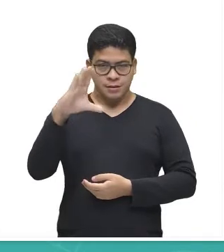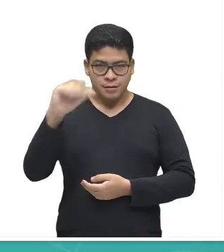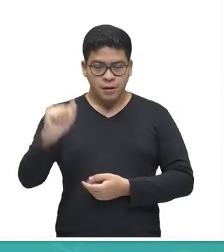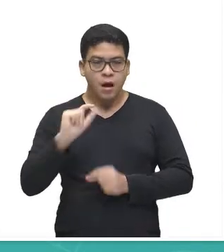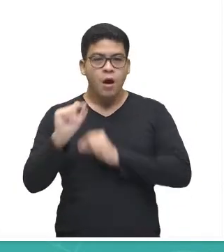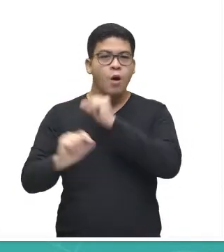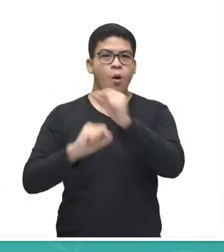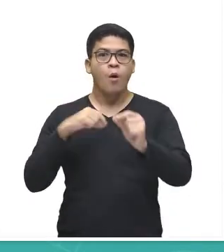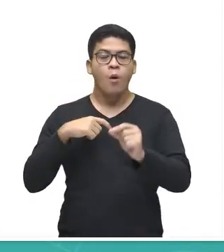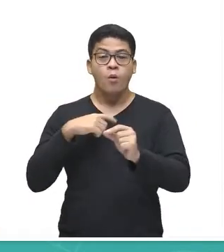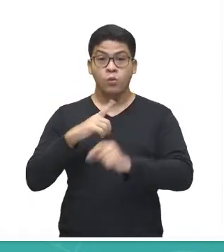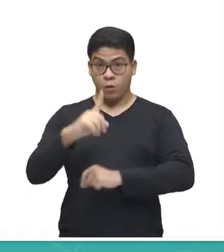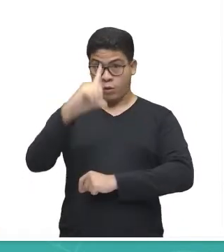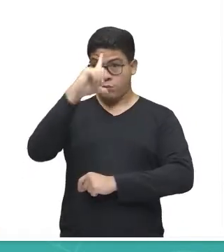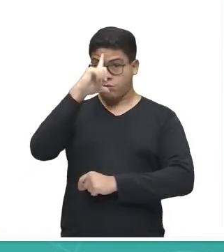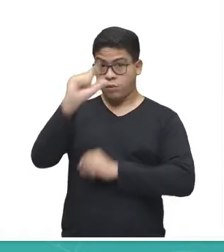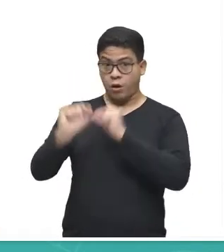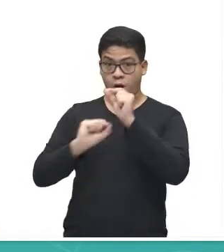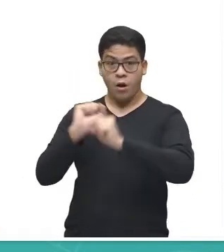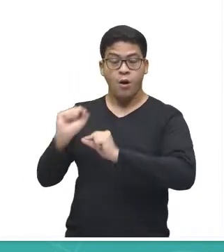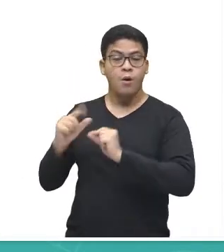origem latina,